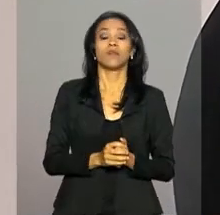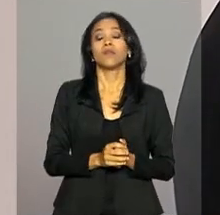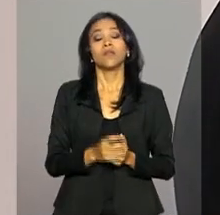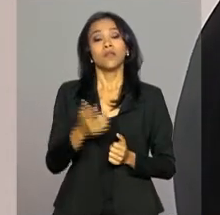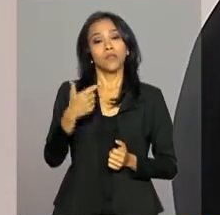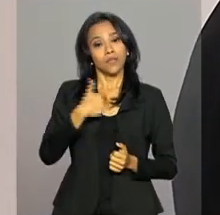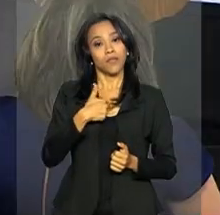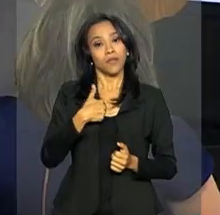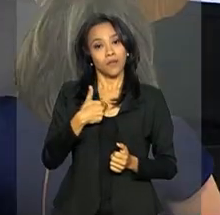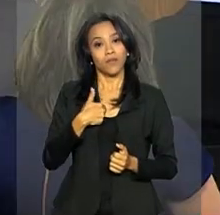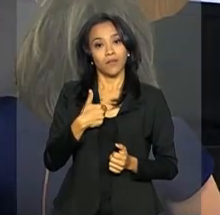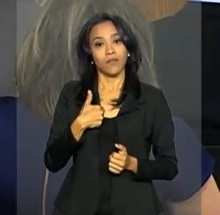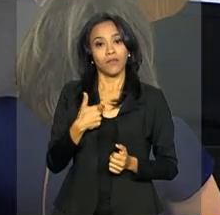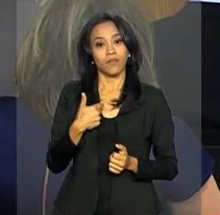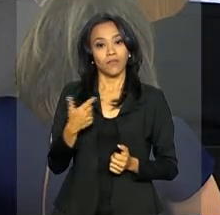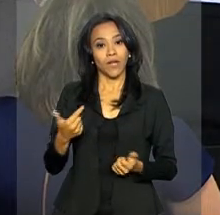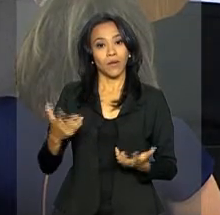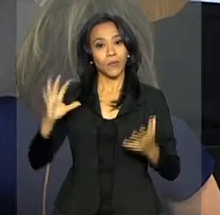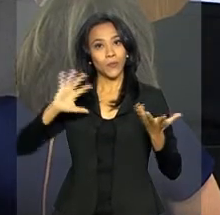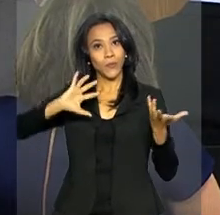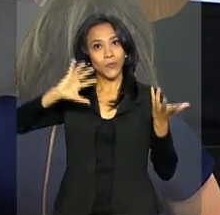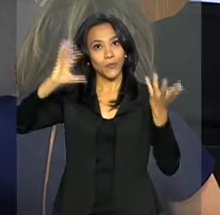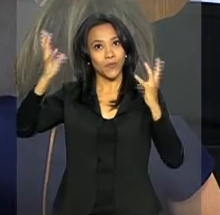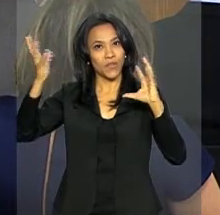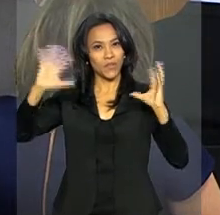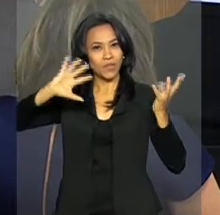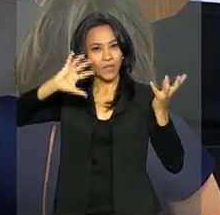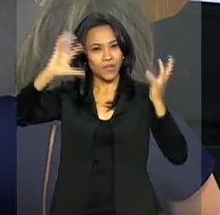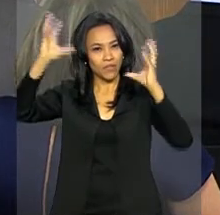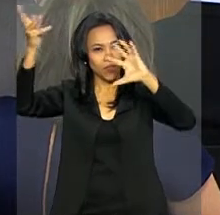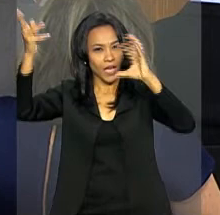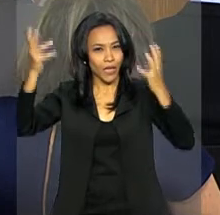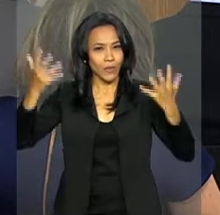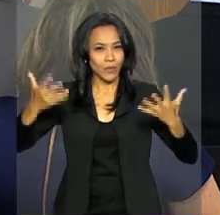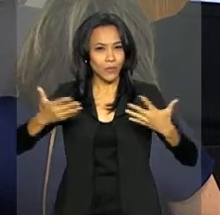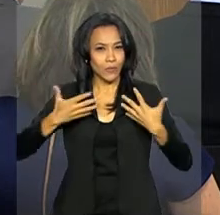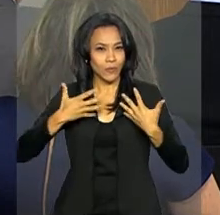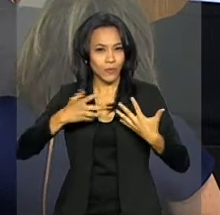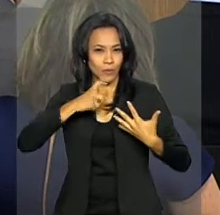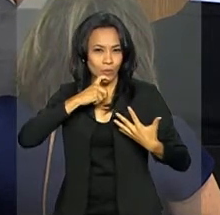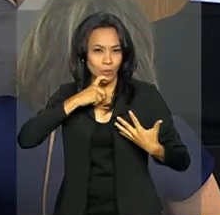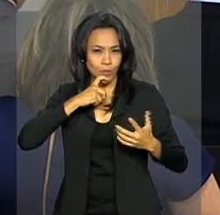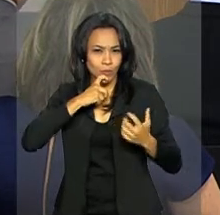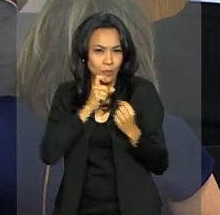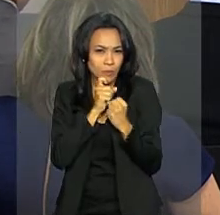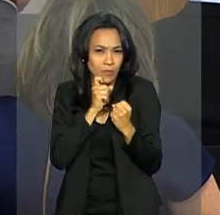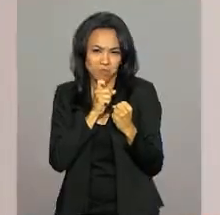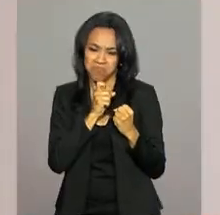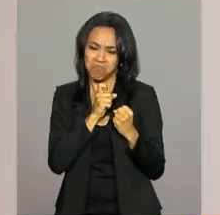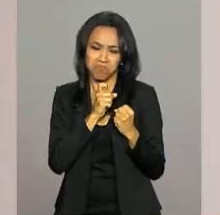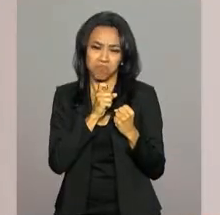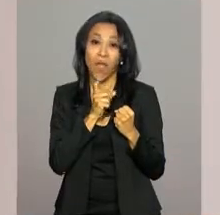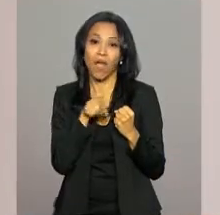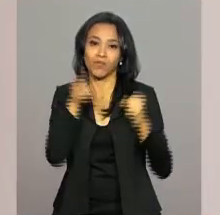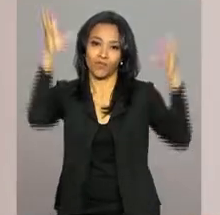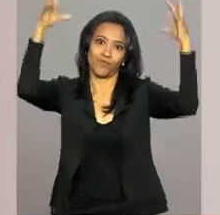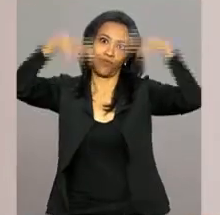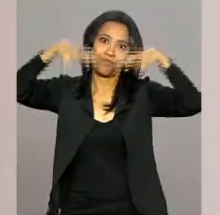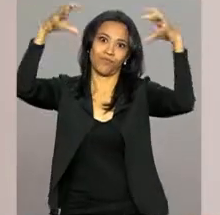rigoroso quando fez o livro fala o inverno é mais leve caído mas é de chuva nada de chuva